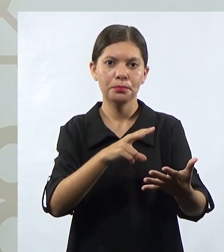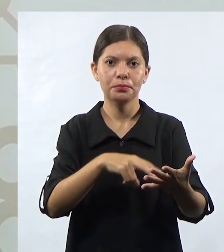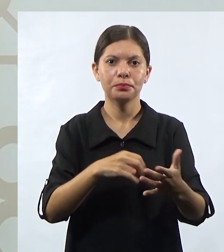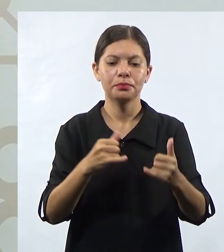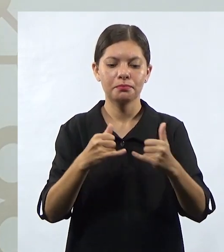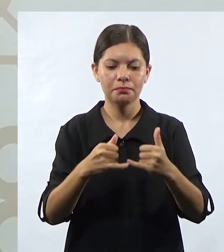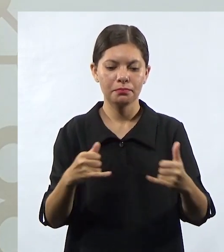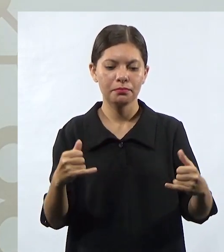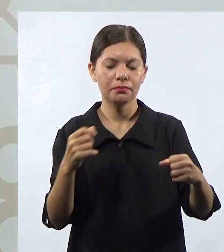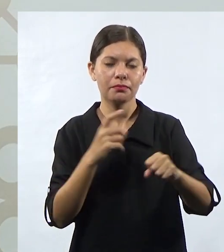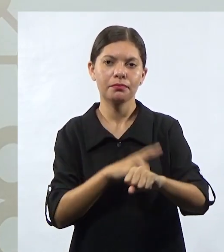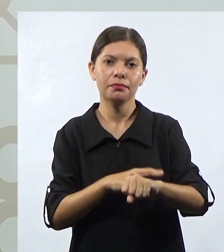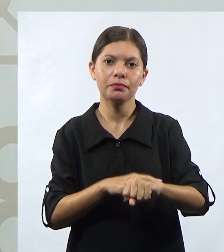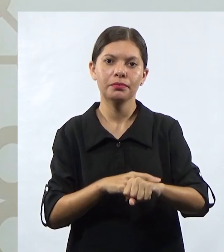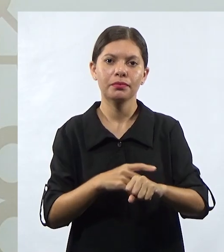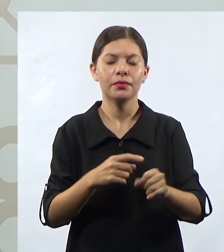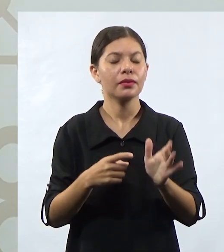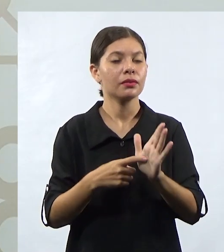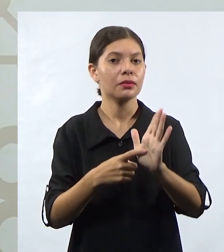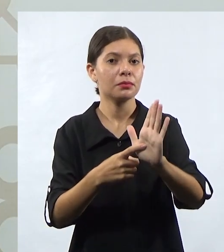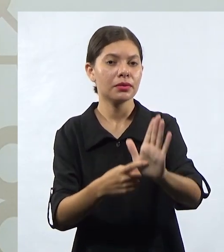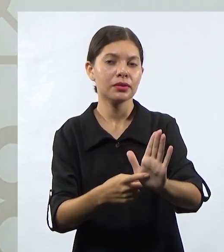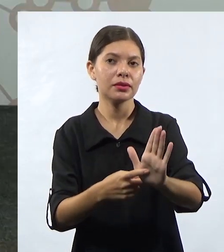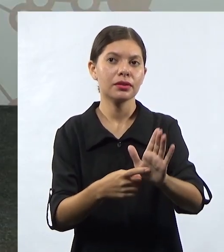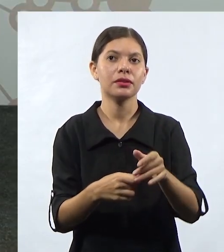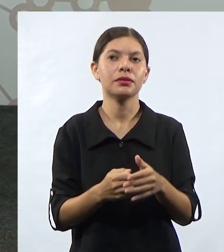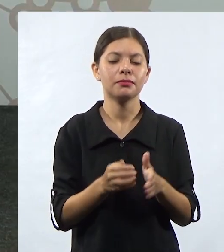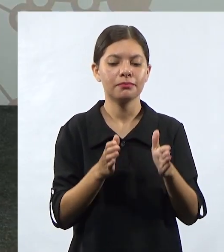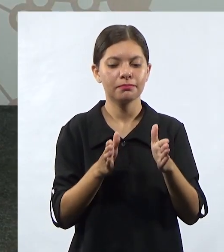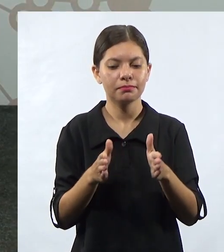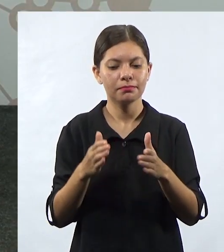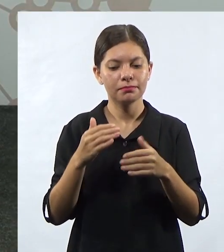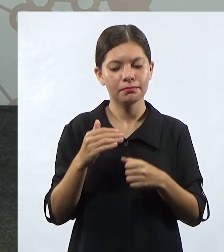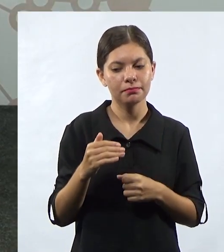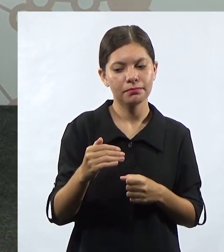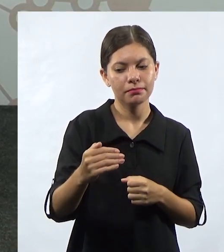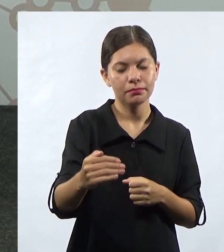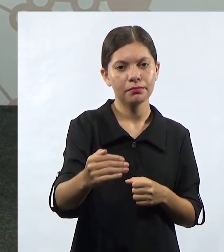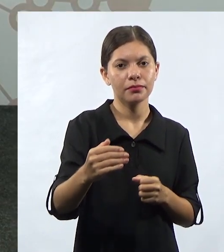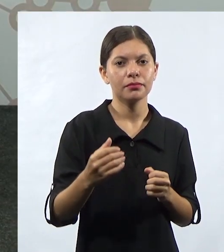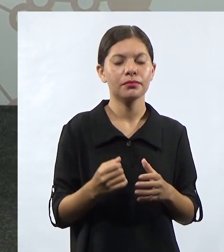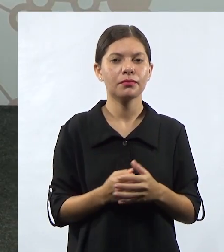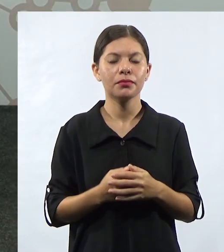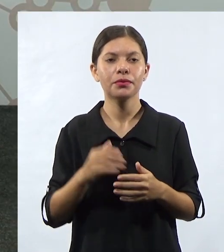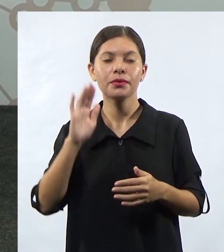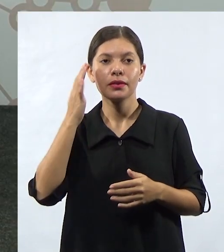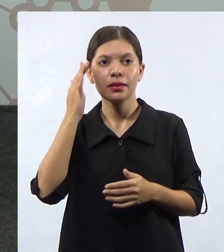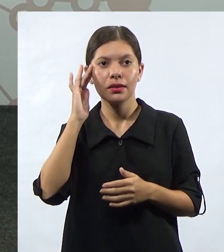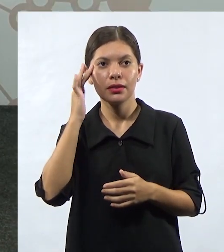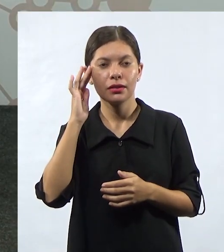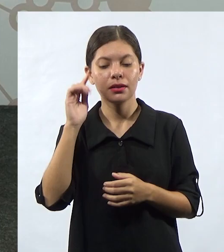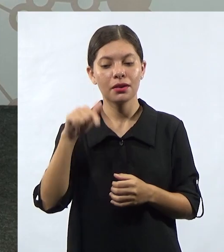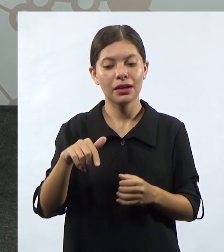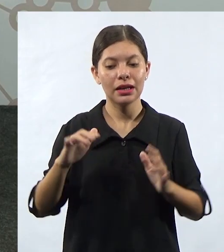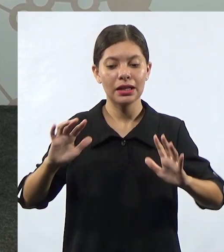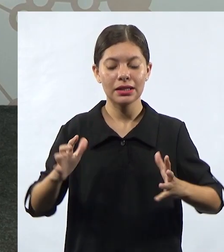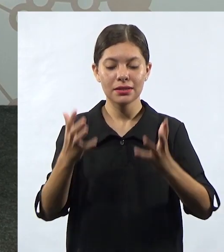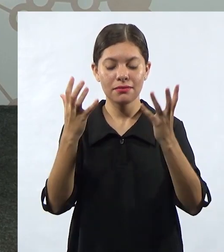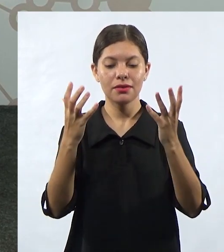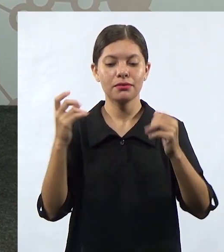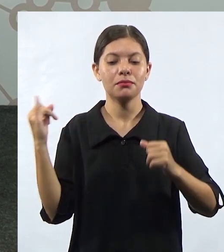tempo, para saber que eu estou apresentando a partir daqui. Então, você começa a compreensão desse